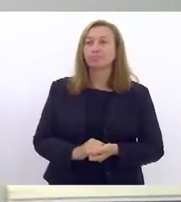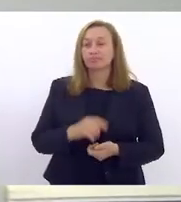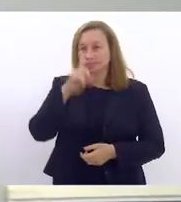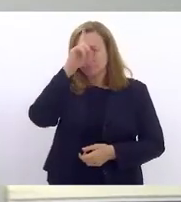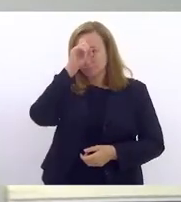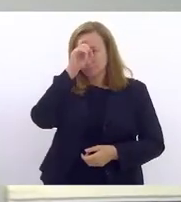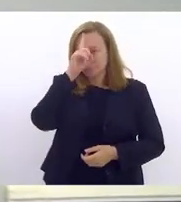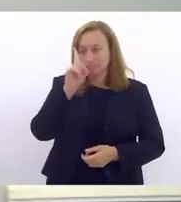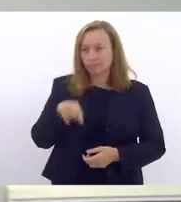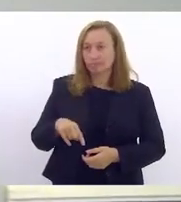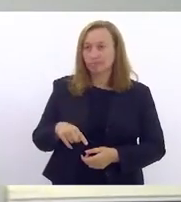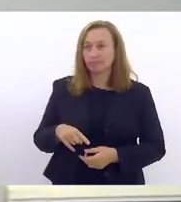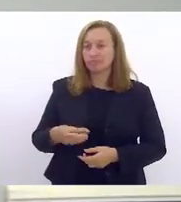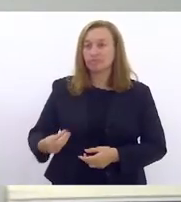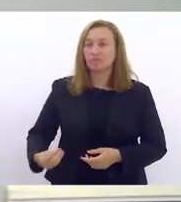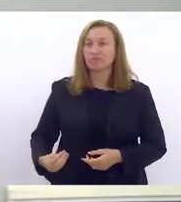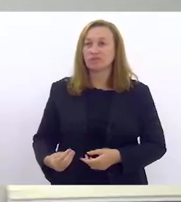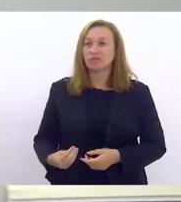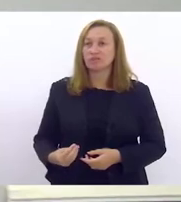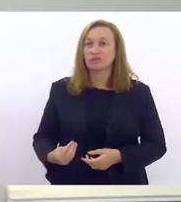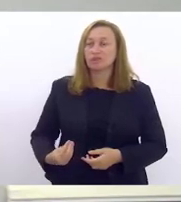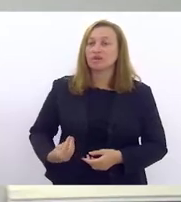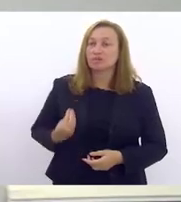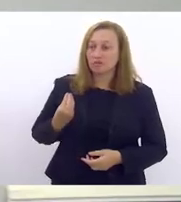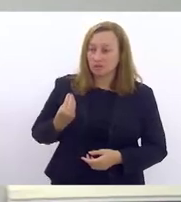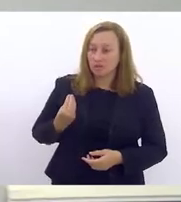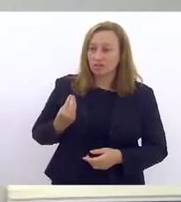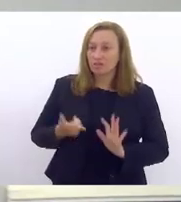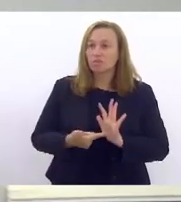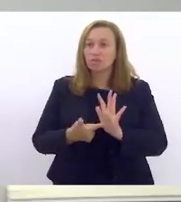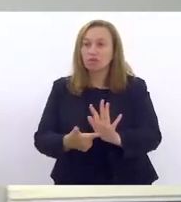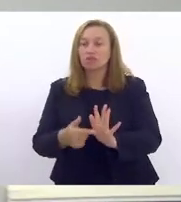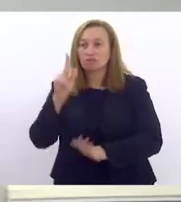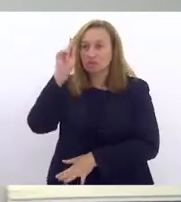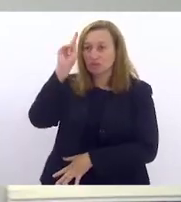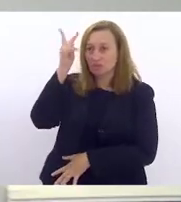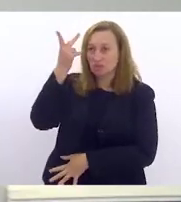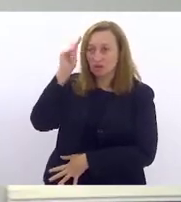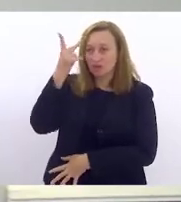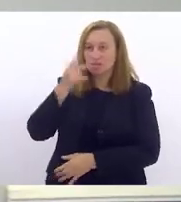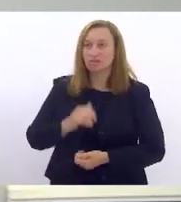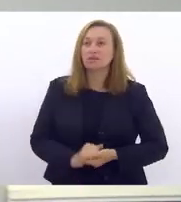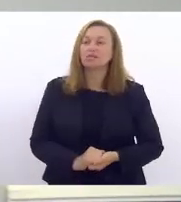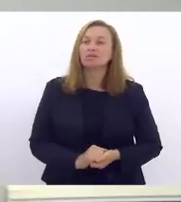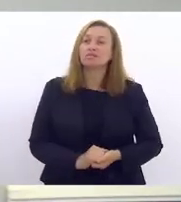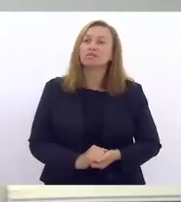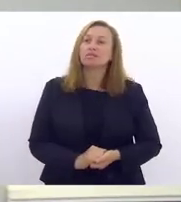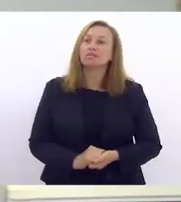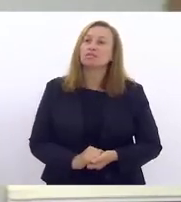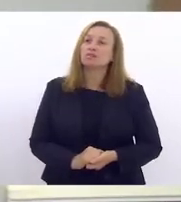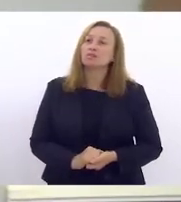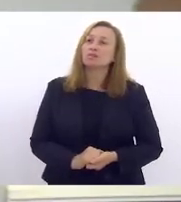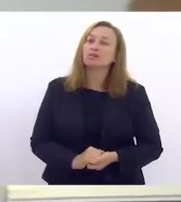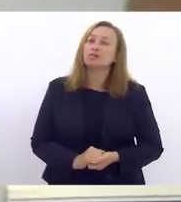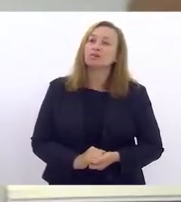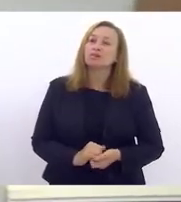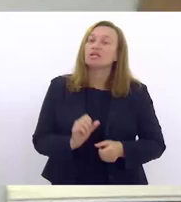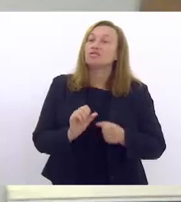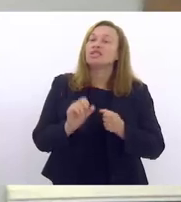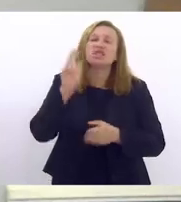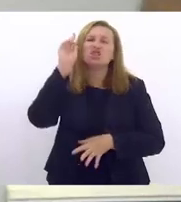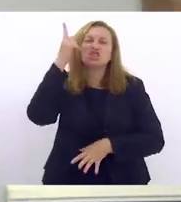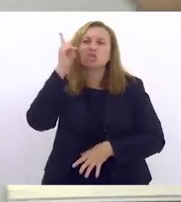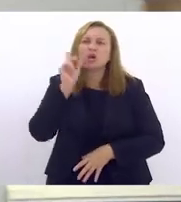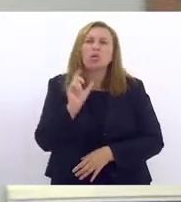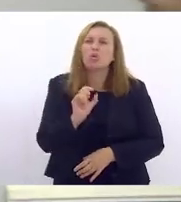é trazendo vidas, fazendo histórias. Né? Então, fazendo histórias é o que eu digo,